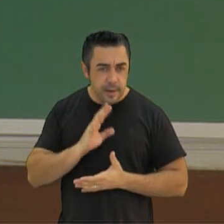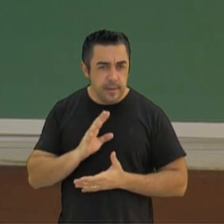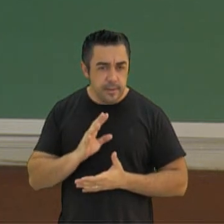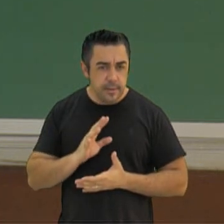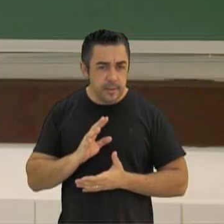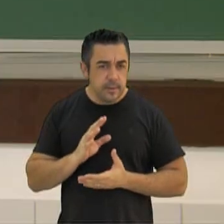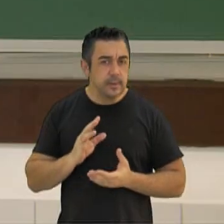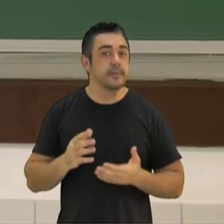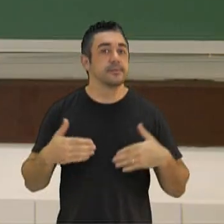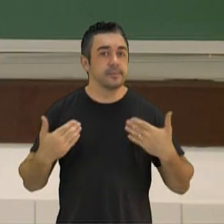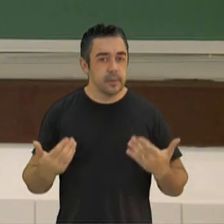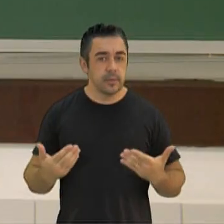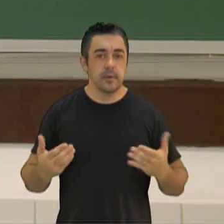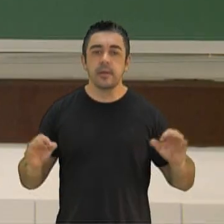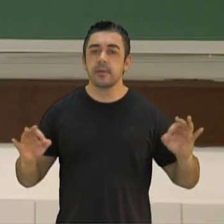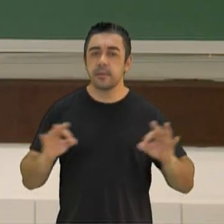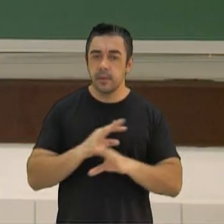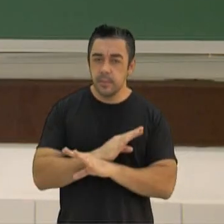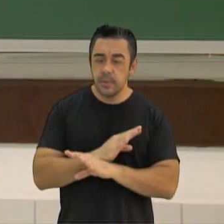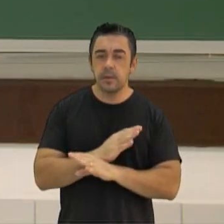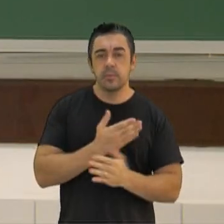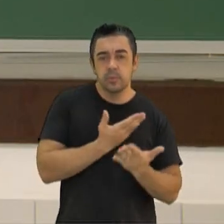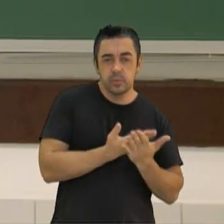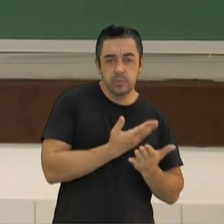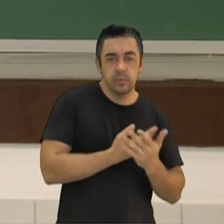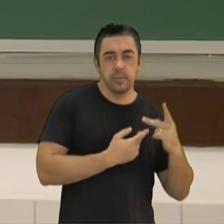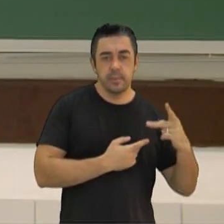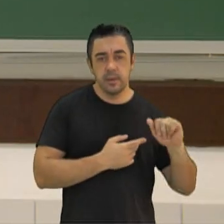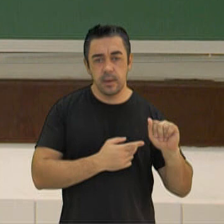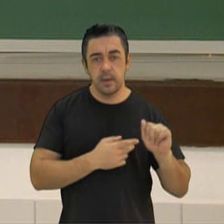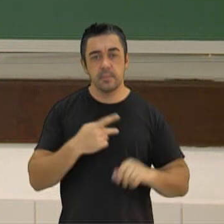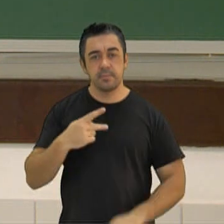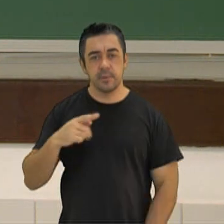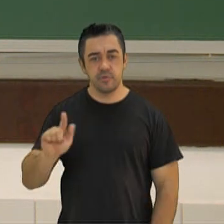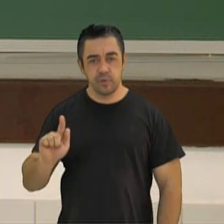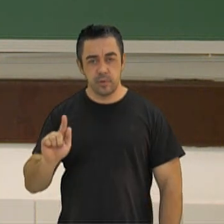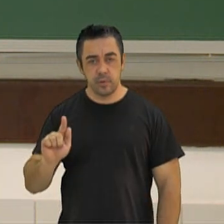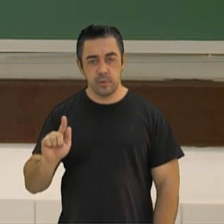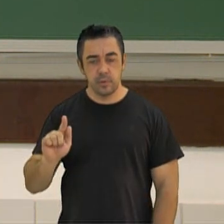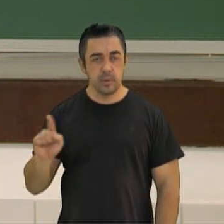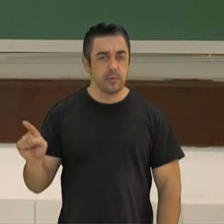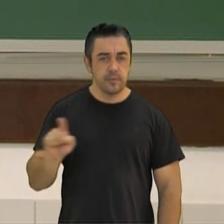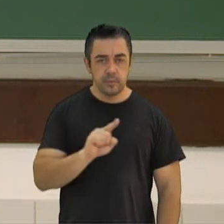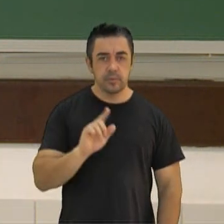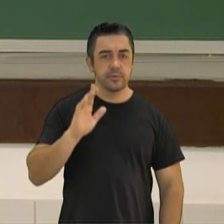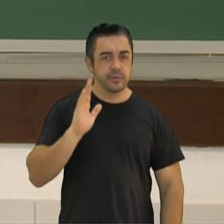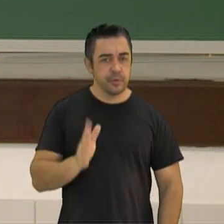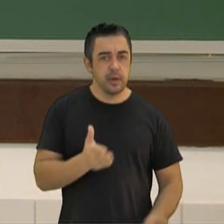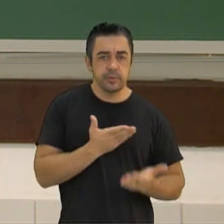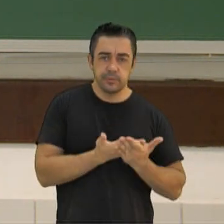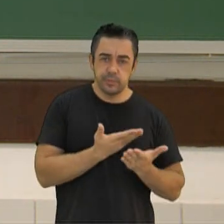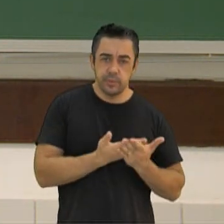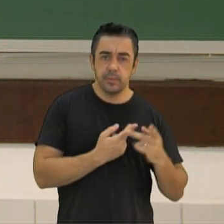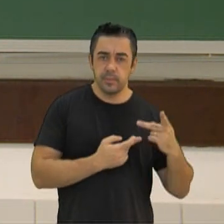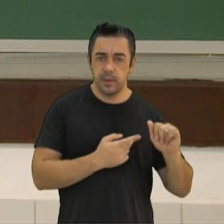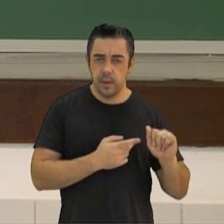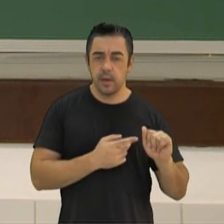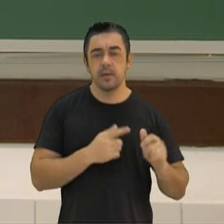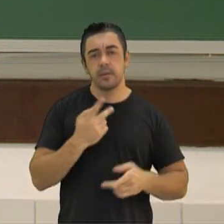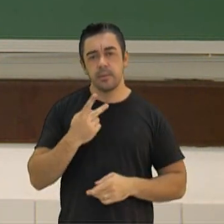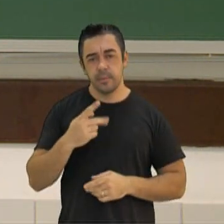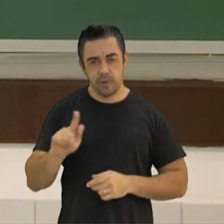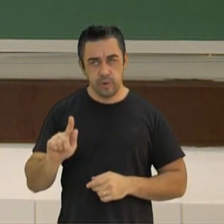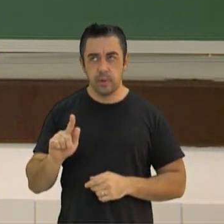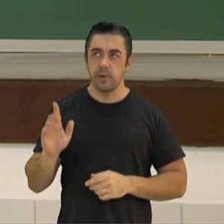E com isso, encerramos PA e PG, tá? Então, a gente já estudou PA e PG de todas as